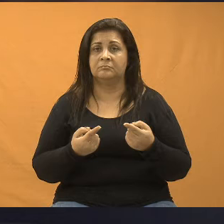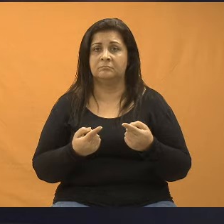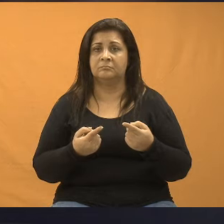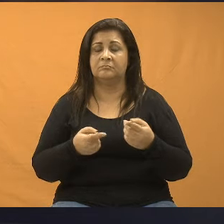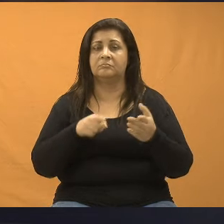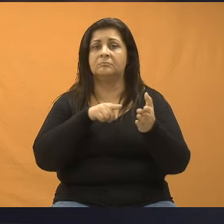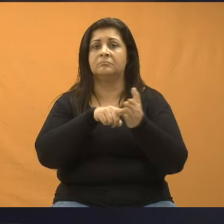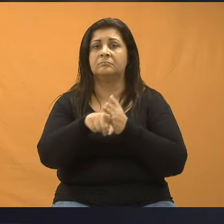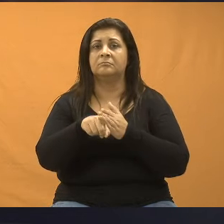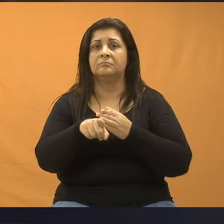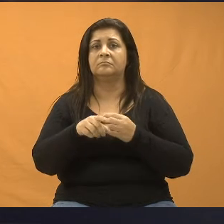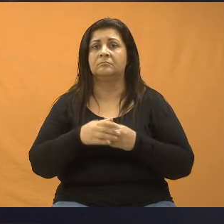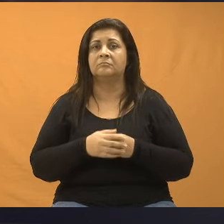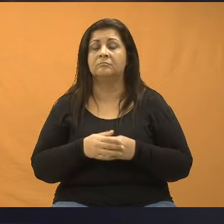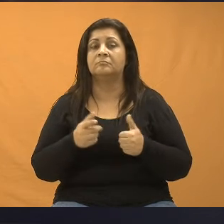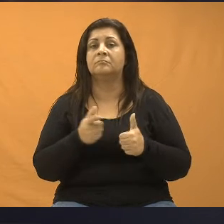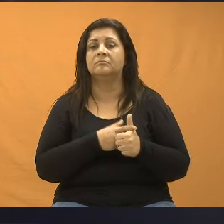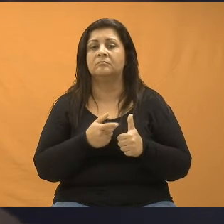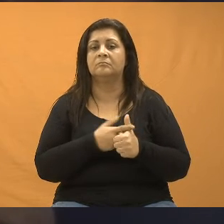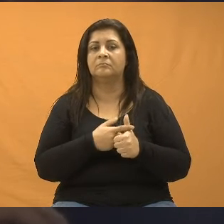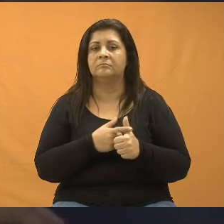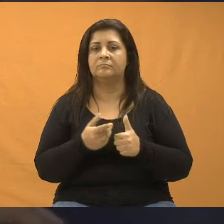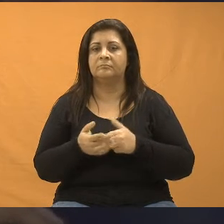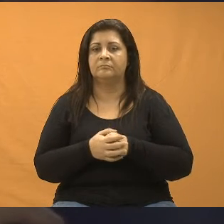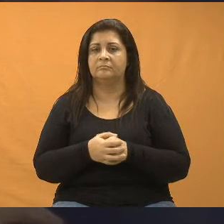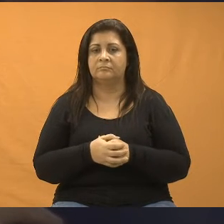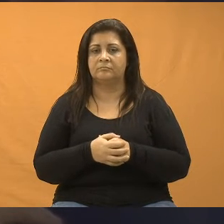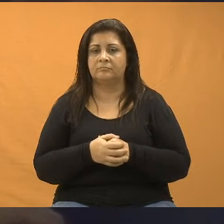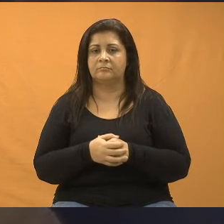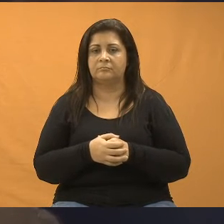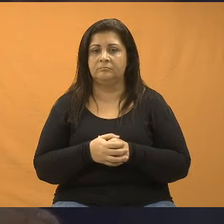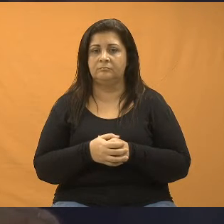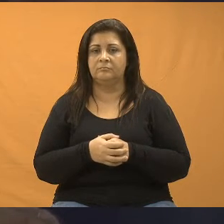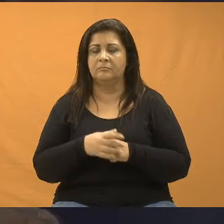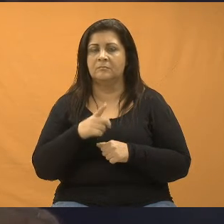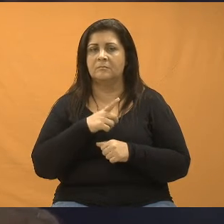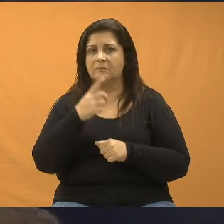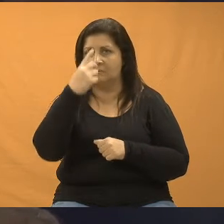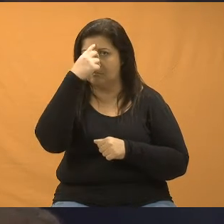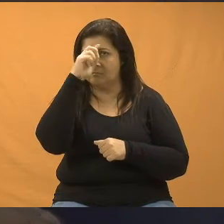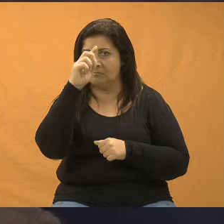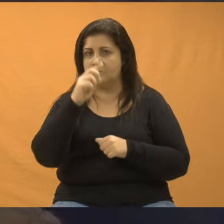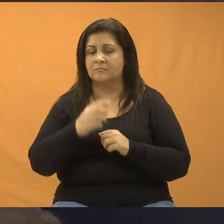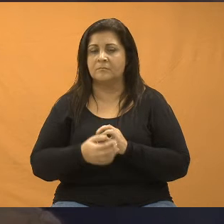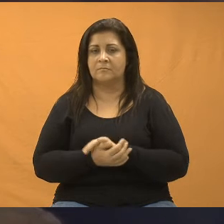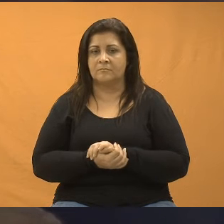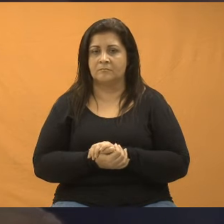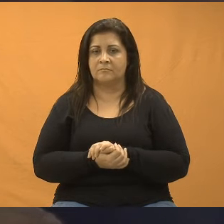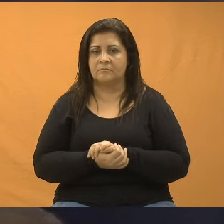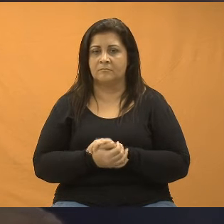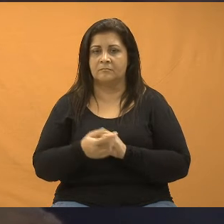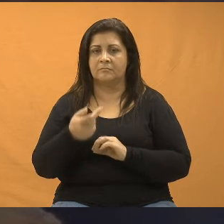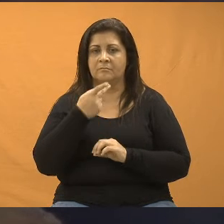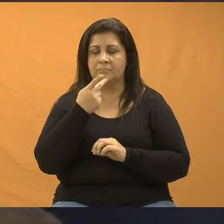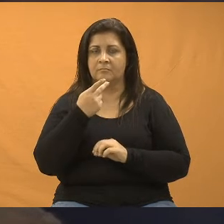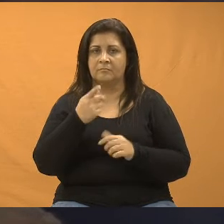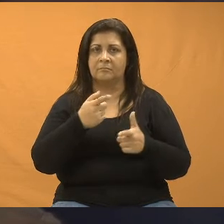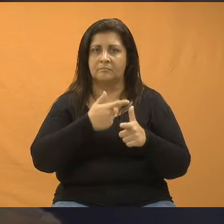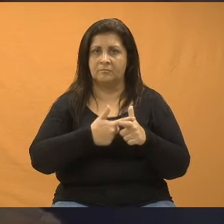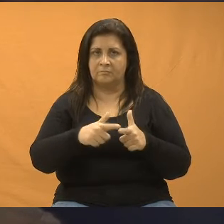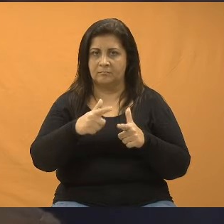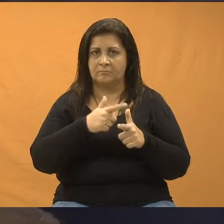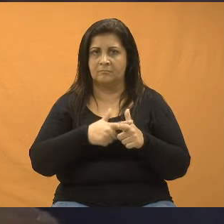questionamento, secretário, é a respeito da dívida, que ainda há uma dúvida no ar. Foi falado de empréstimo,